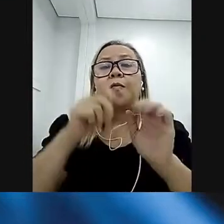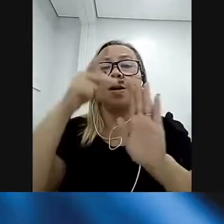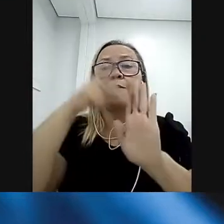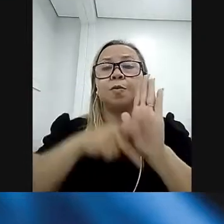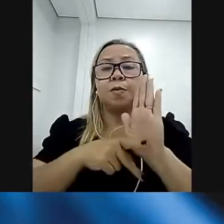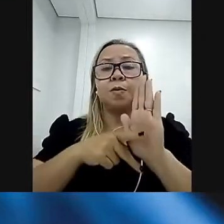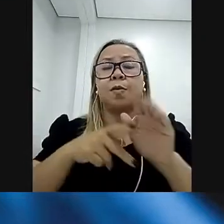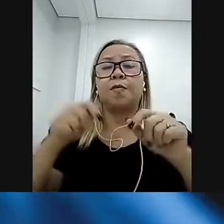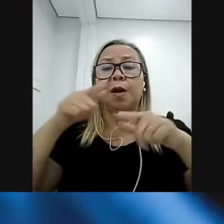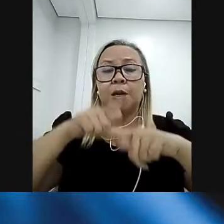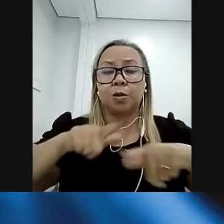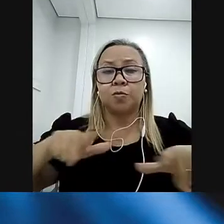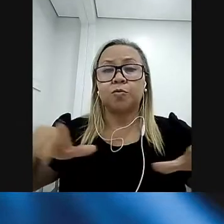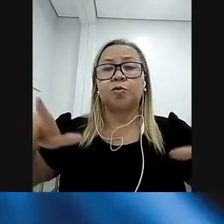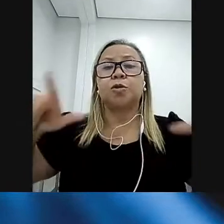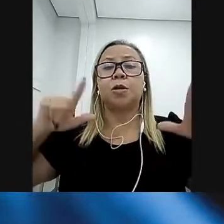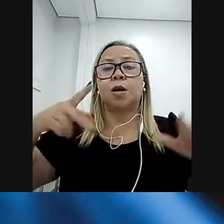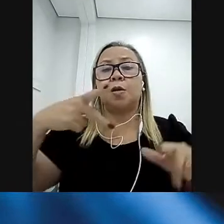caminhar, né?